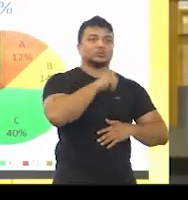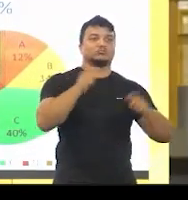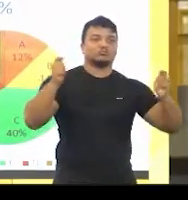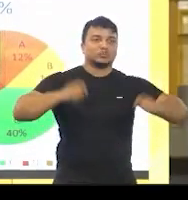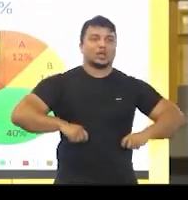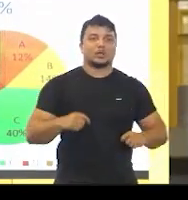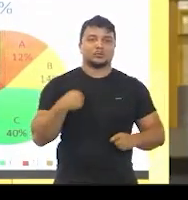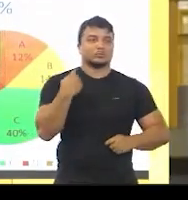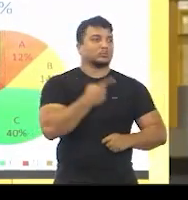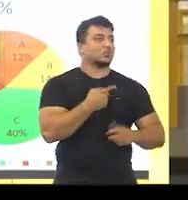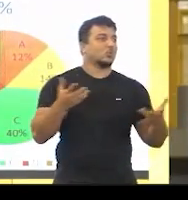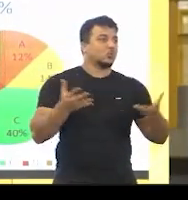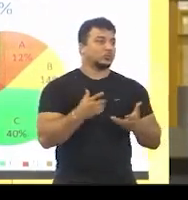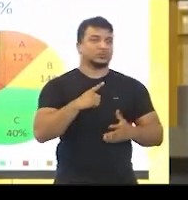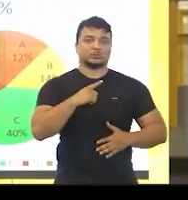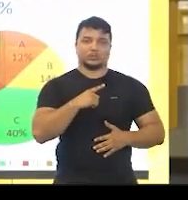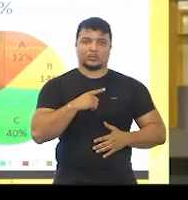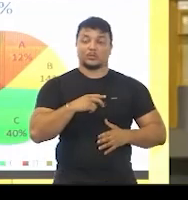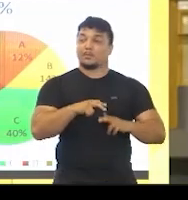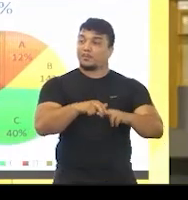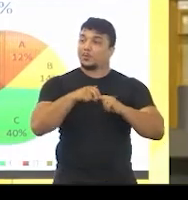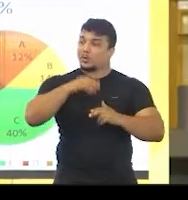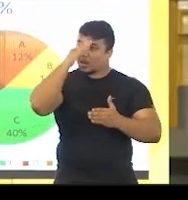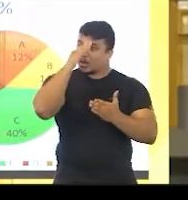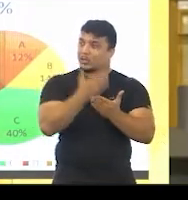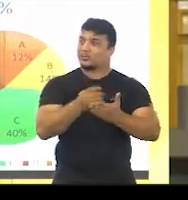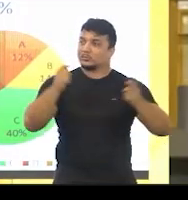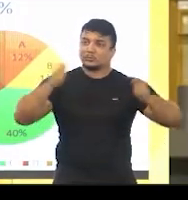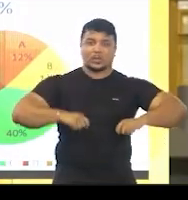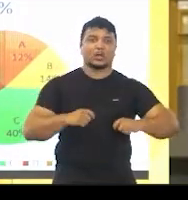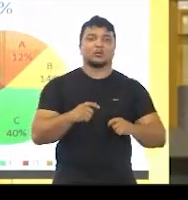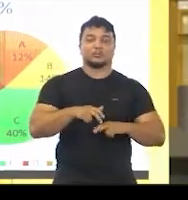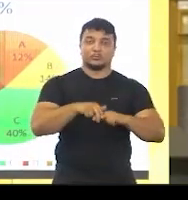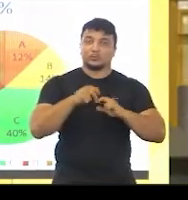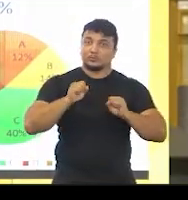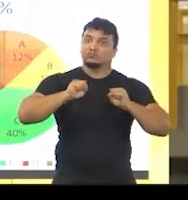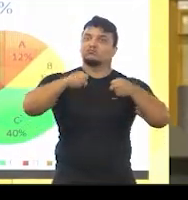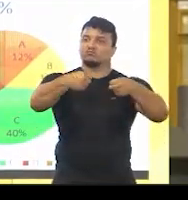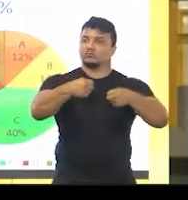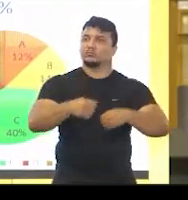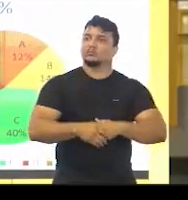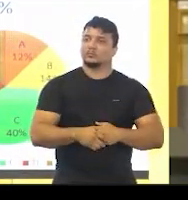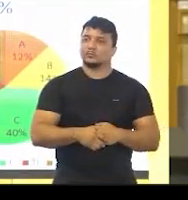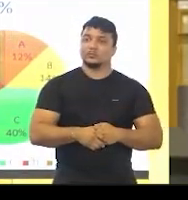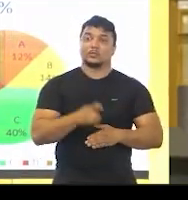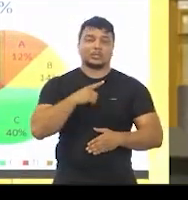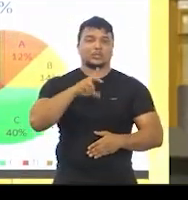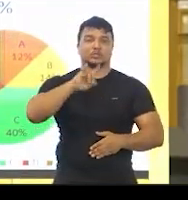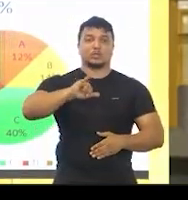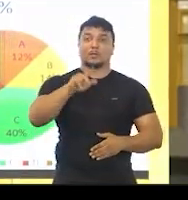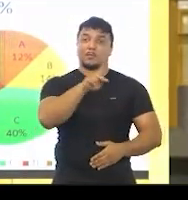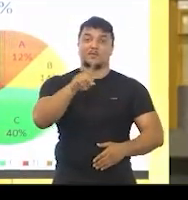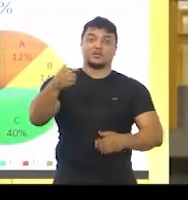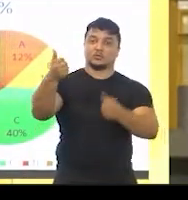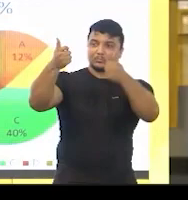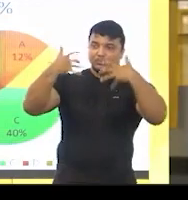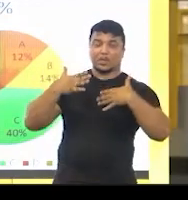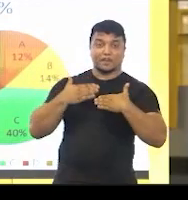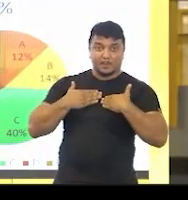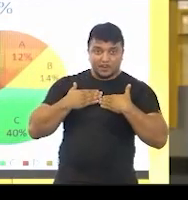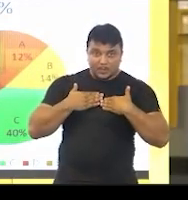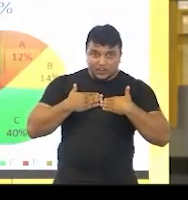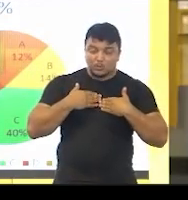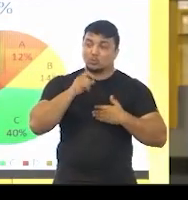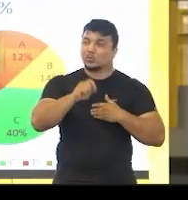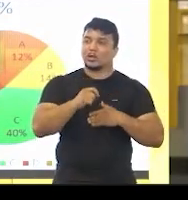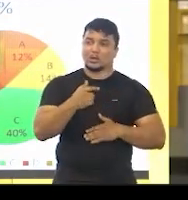essa perspectiva que nós estamos aqui. Então acredite no seu potencial, e eu quero dizer uma coisa para você, que um dia um professor de uma escola pública disse